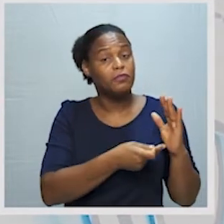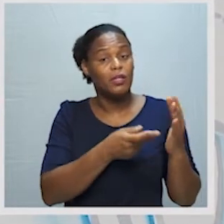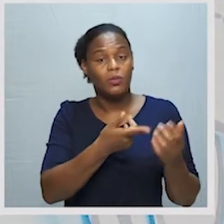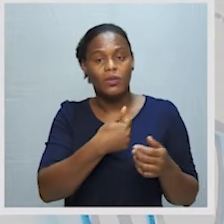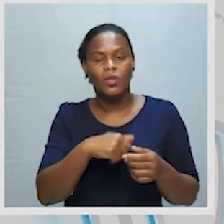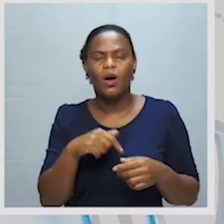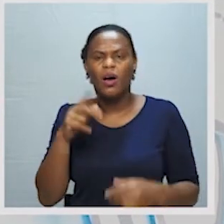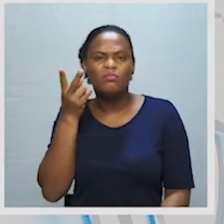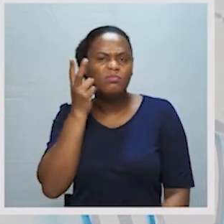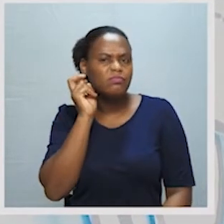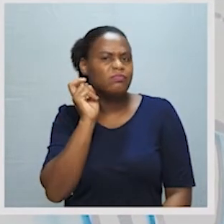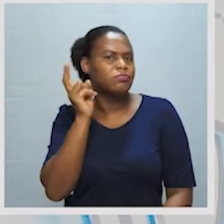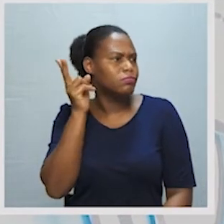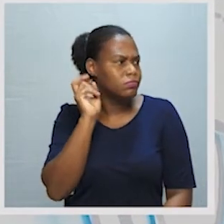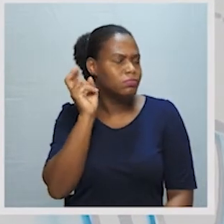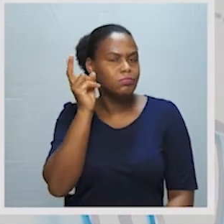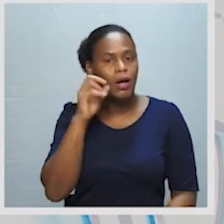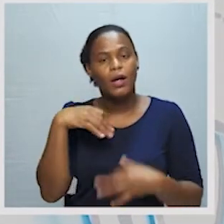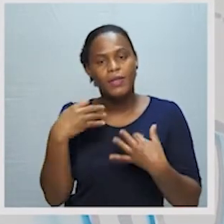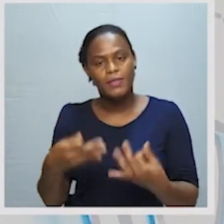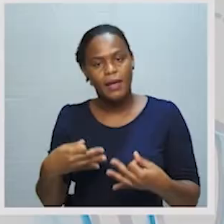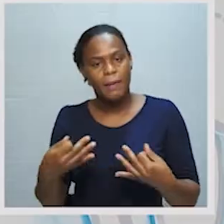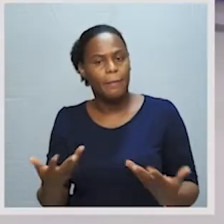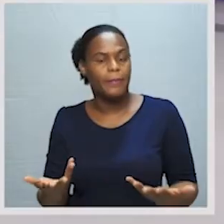quarentena, nós temos andado a ouvir sempre